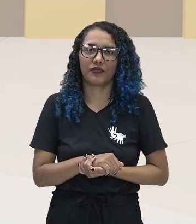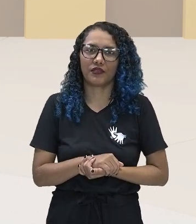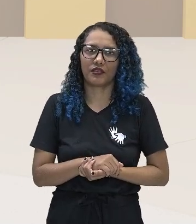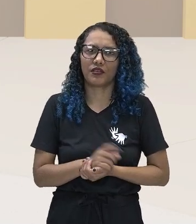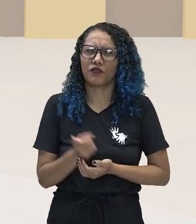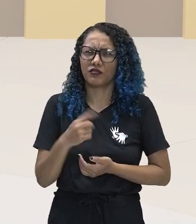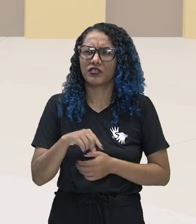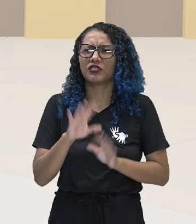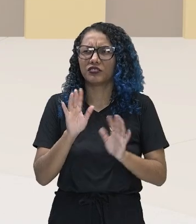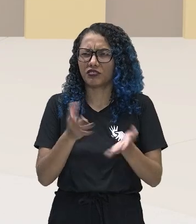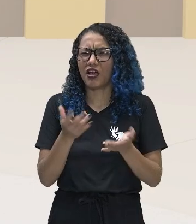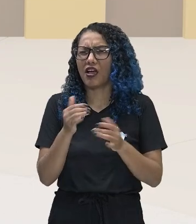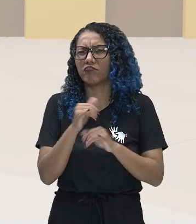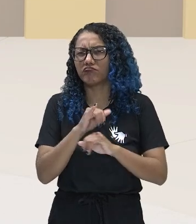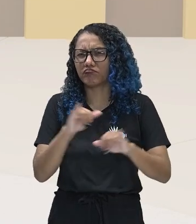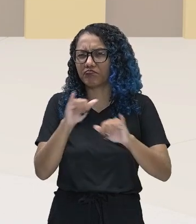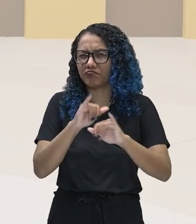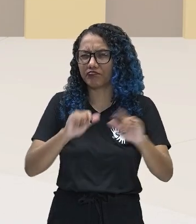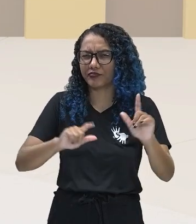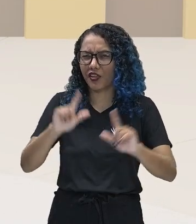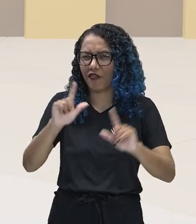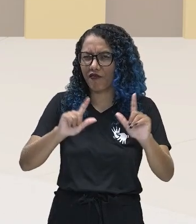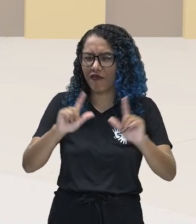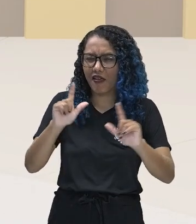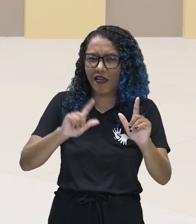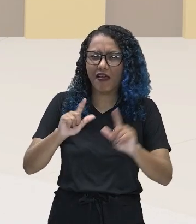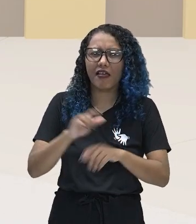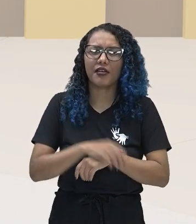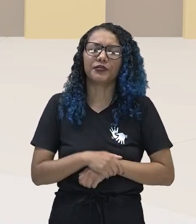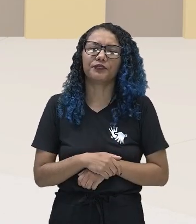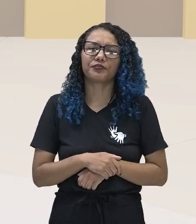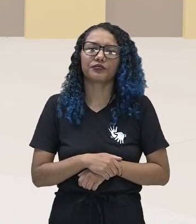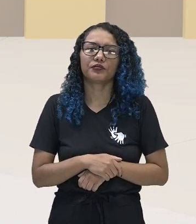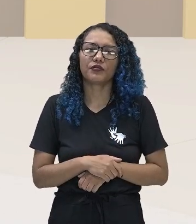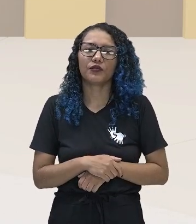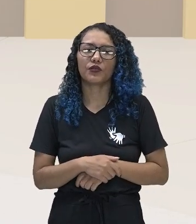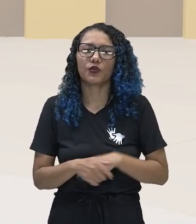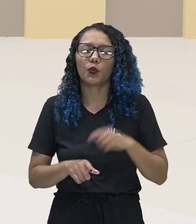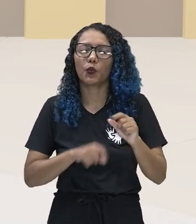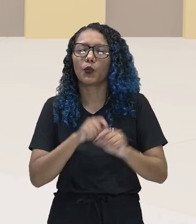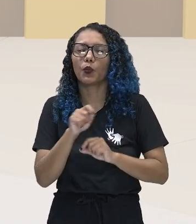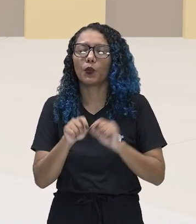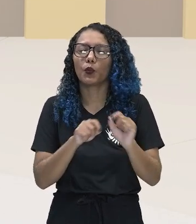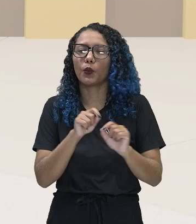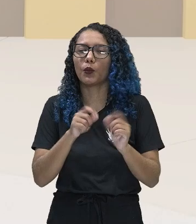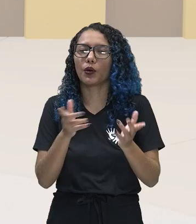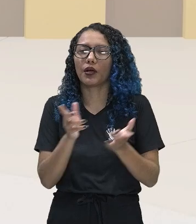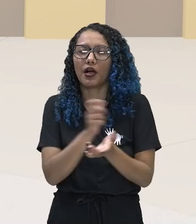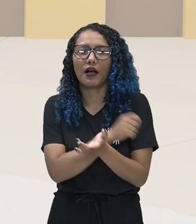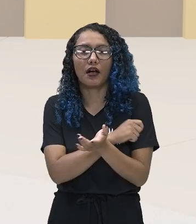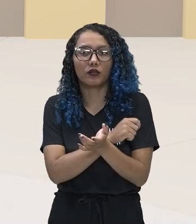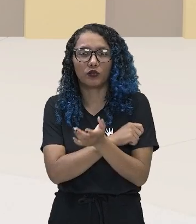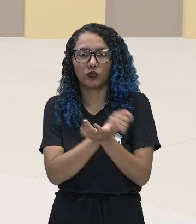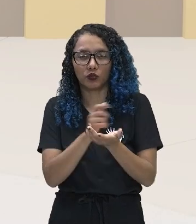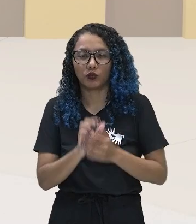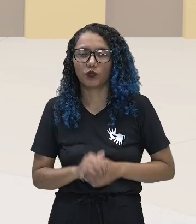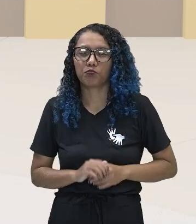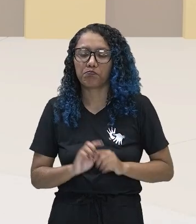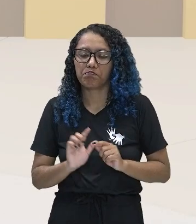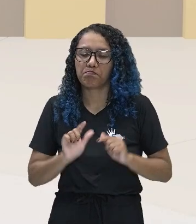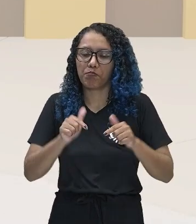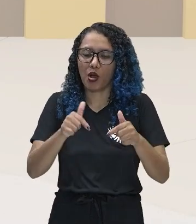nos telejornais, né, o quanto os estudantes costumam ser ativos politicamente,